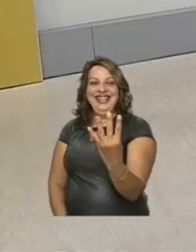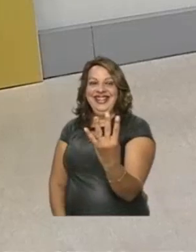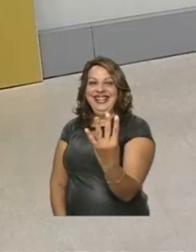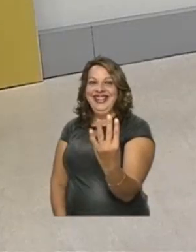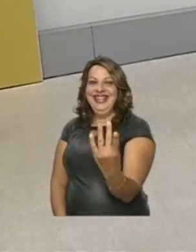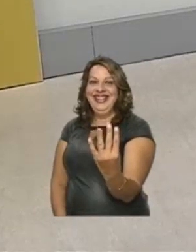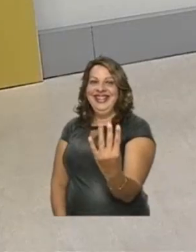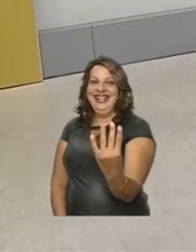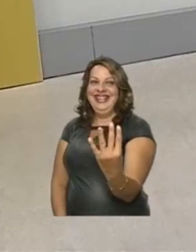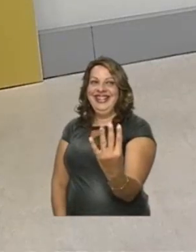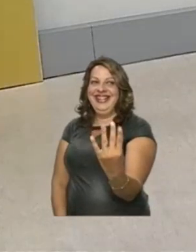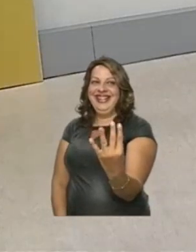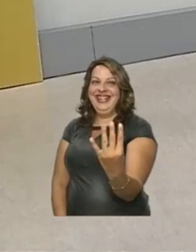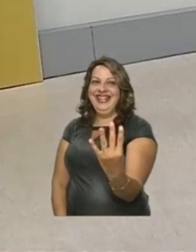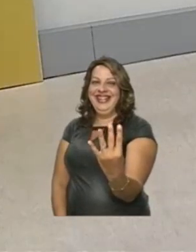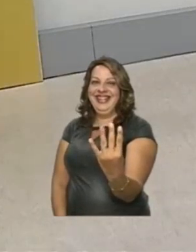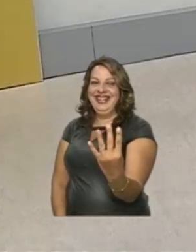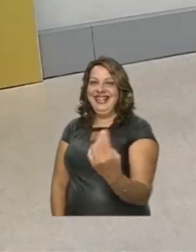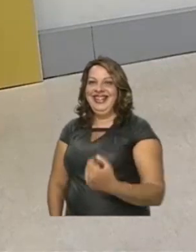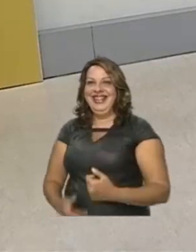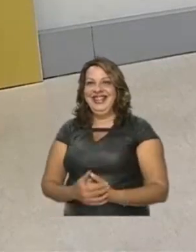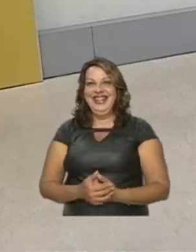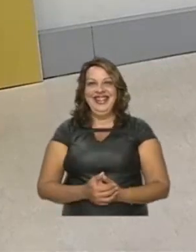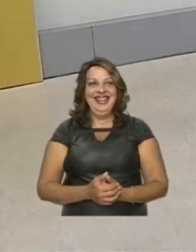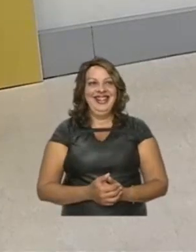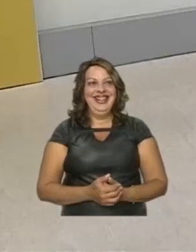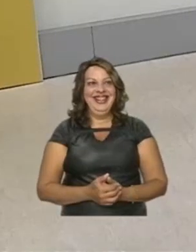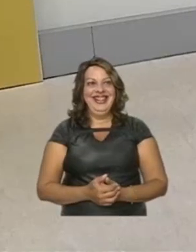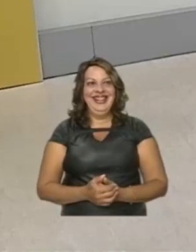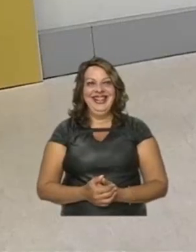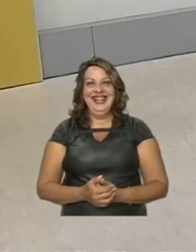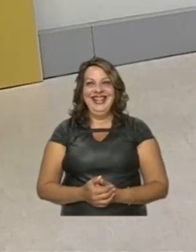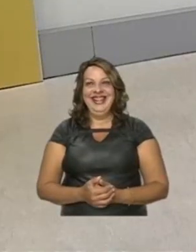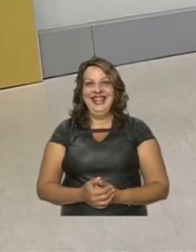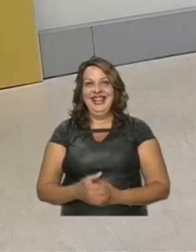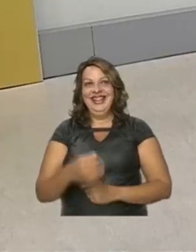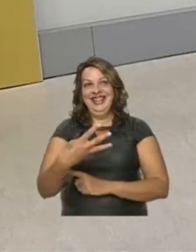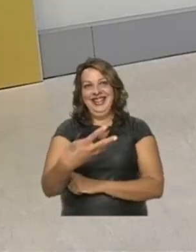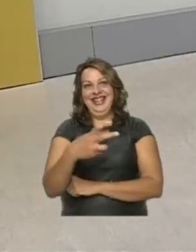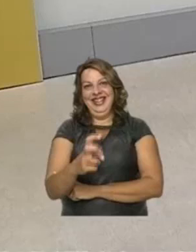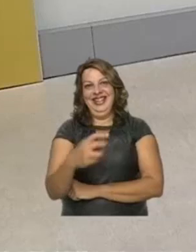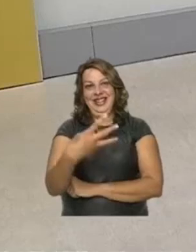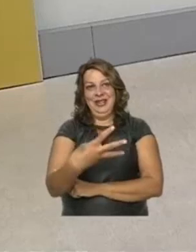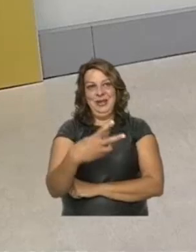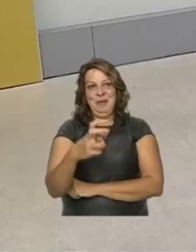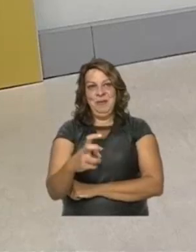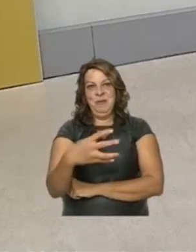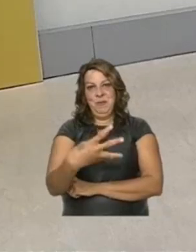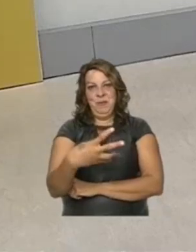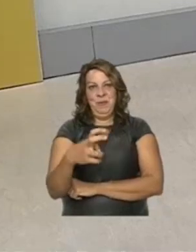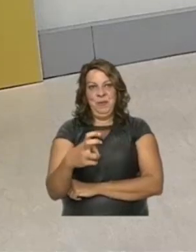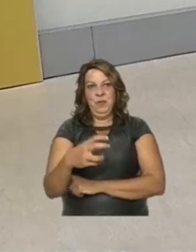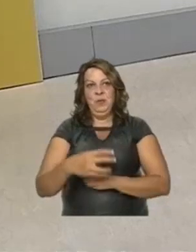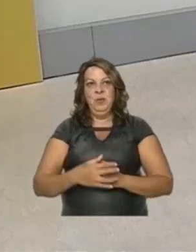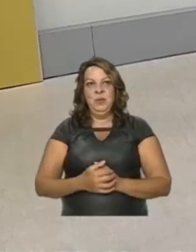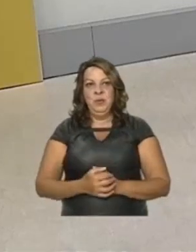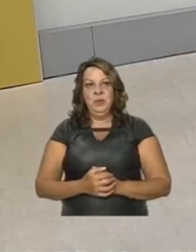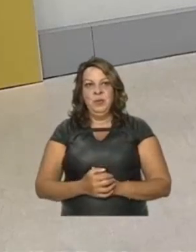aí, viu? Tem o número 4, quem tem amigo não sofre, tá vendo? 45 agora,